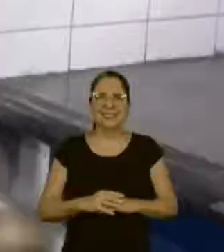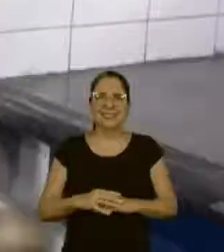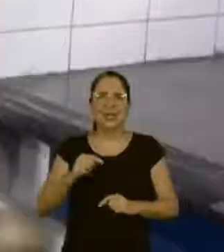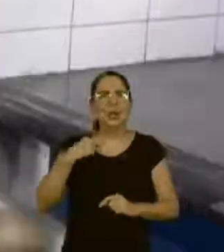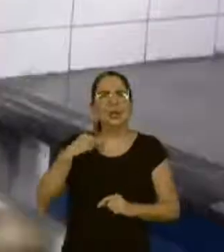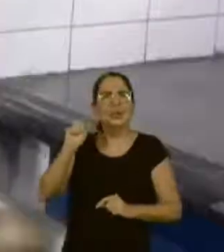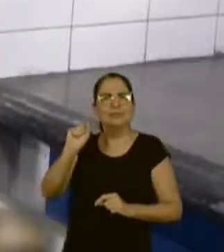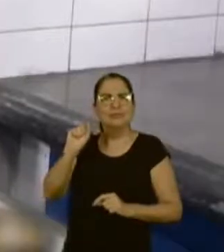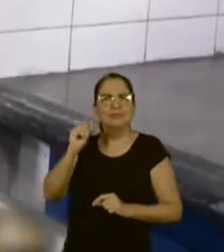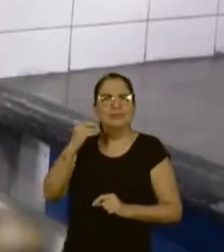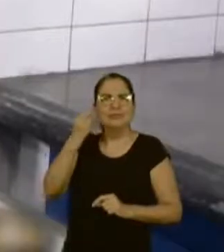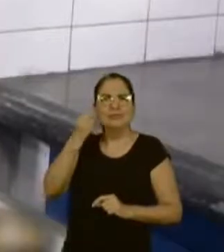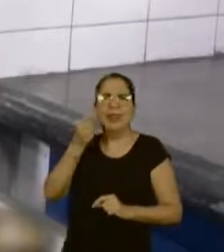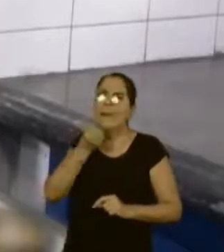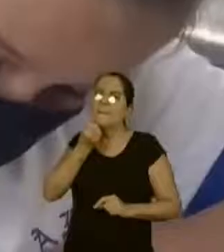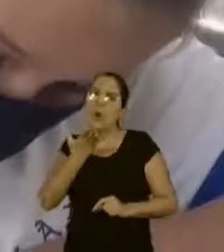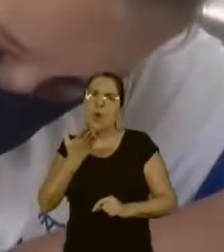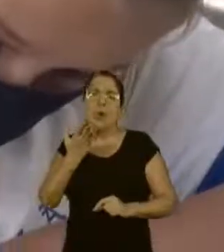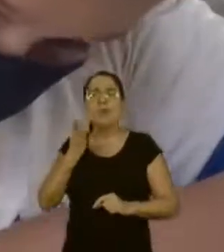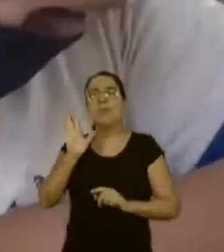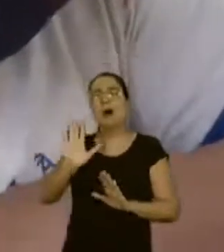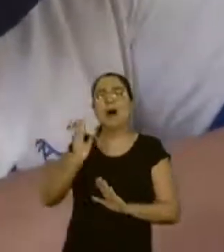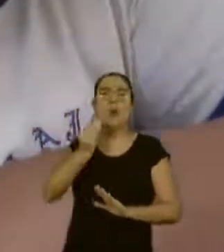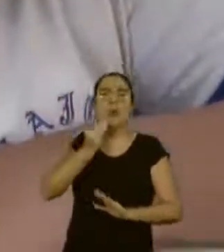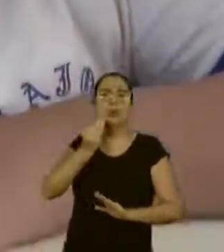Eu tô tendo uma oportunidade que muitas pessoas não têm.